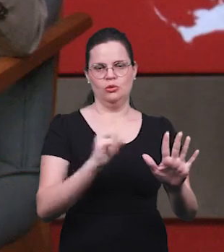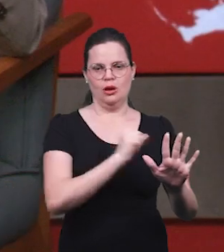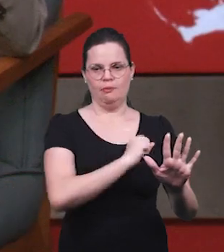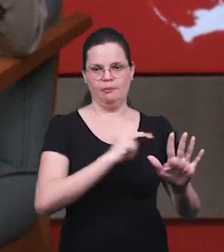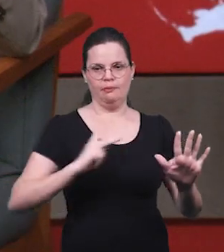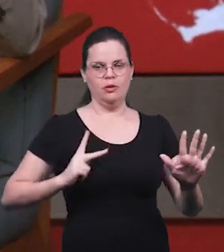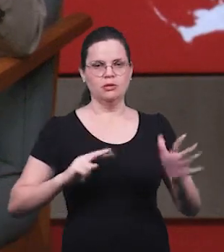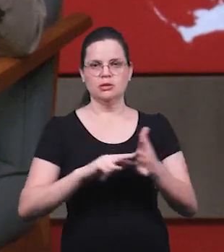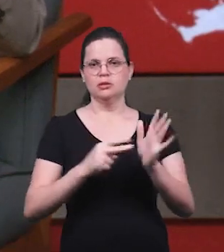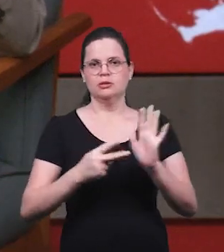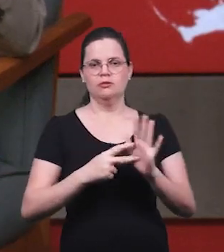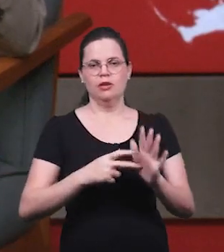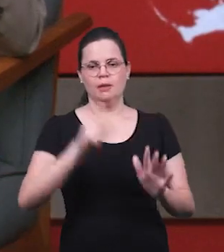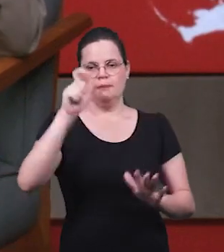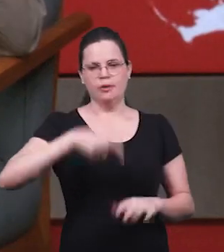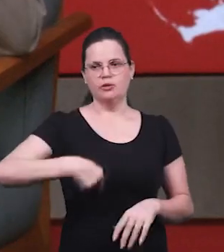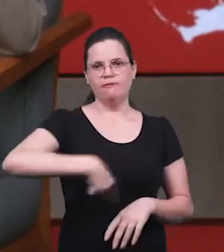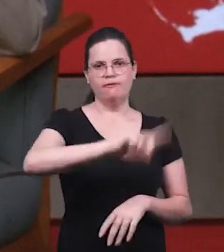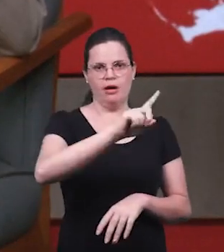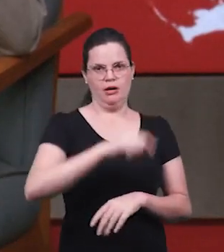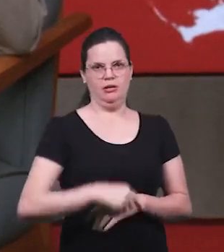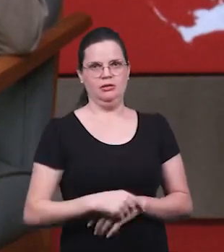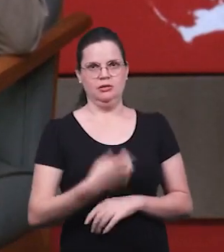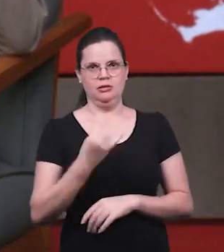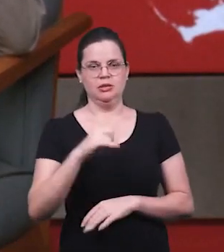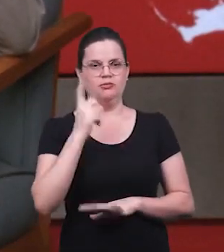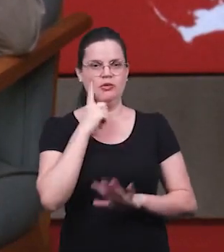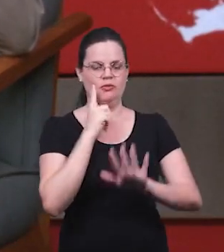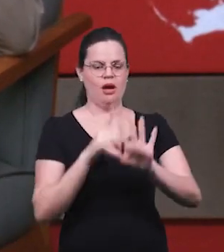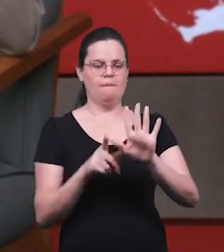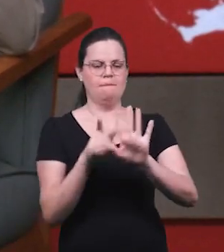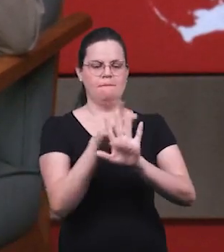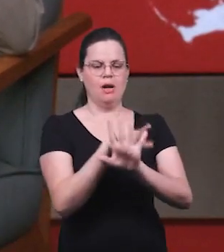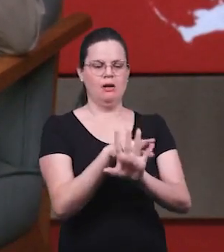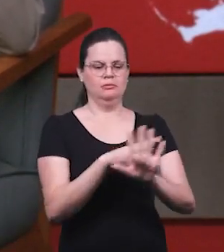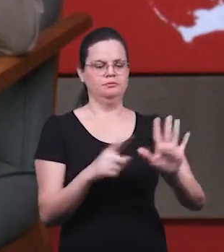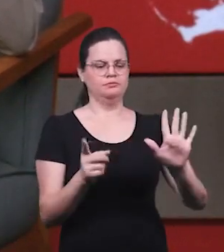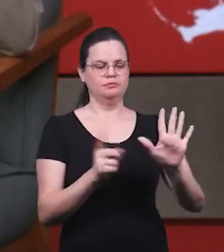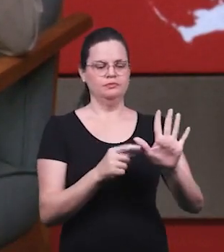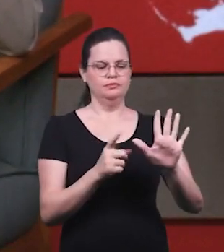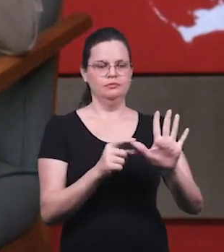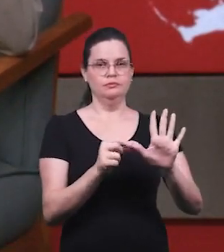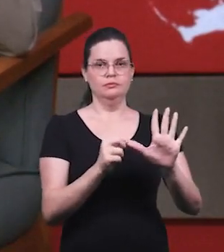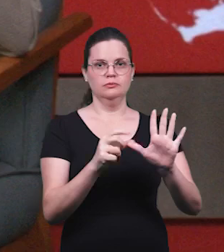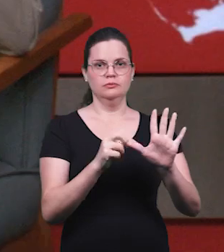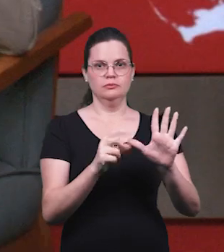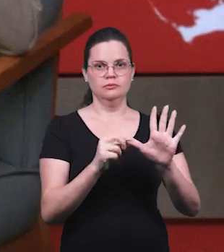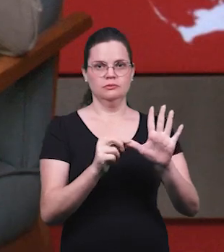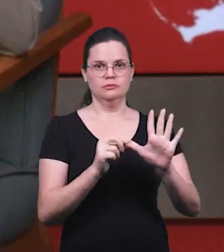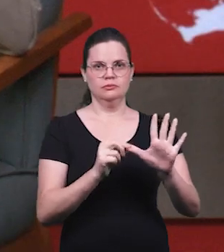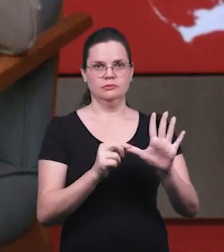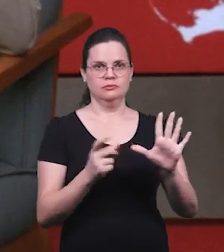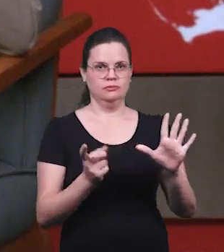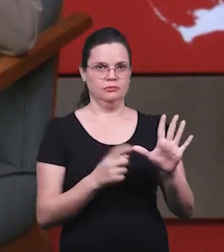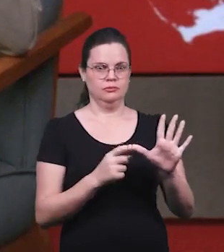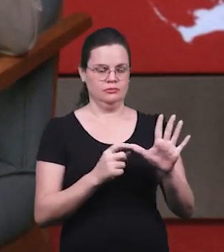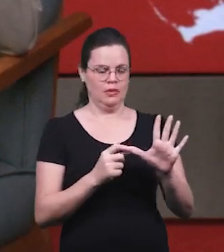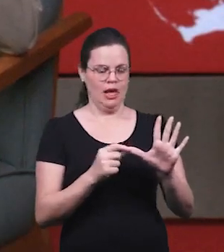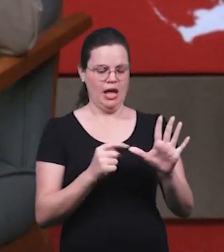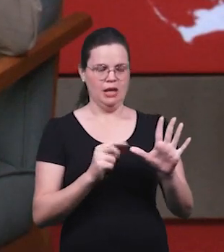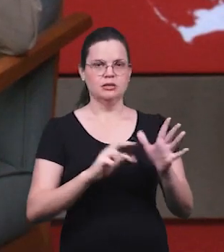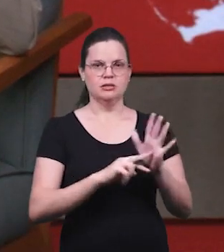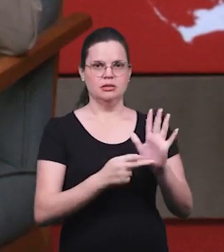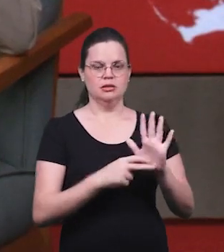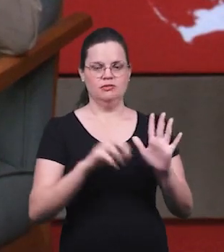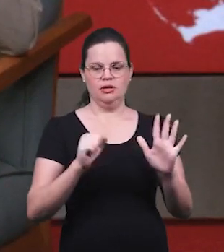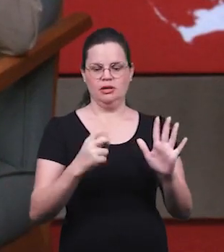o que é enviado. Então, se você olhar na mão, o dedo polegar, que é o chamado, que é o